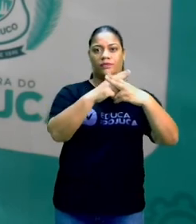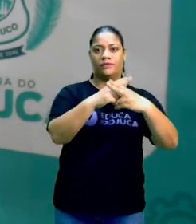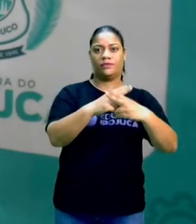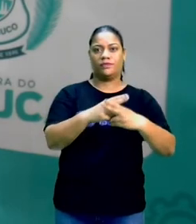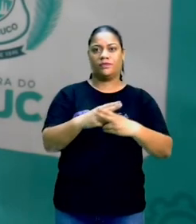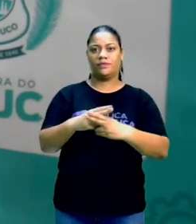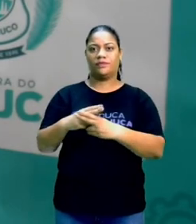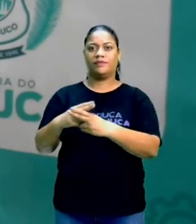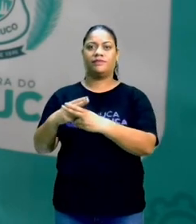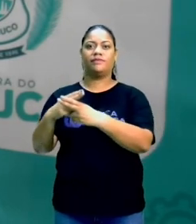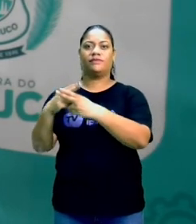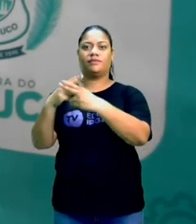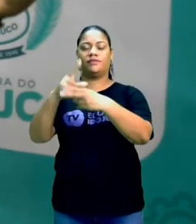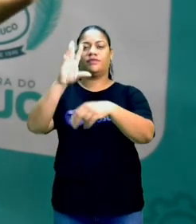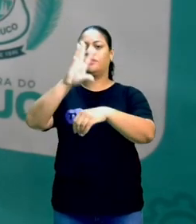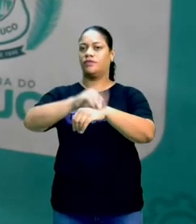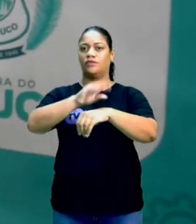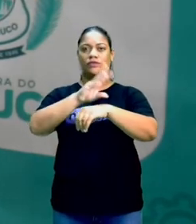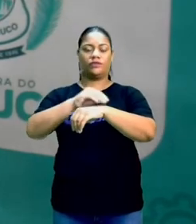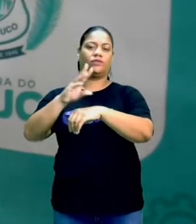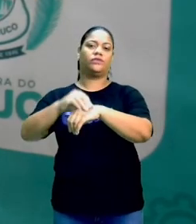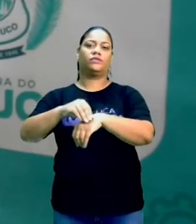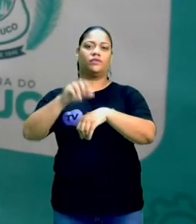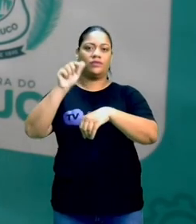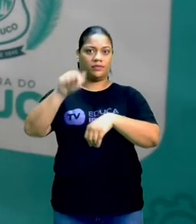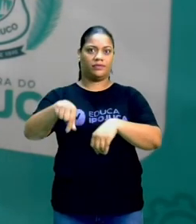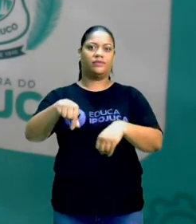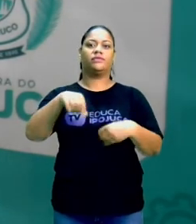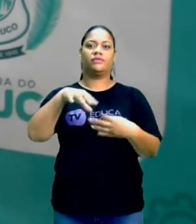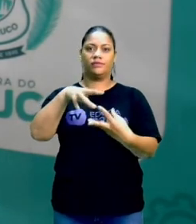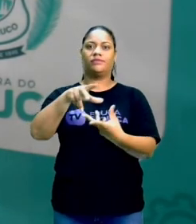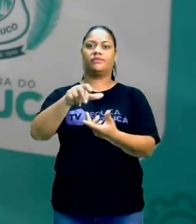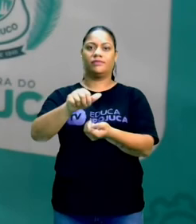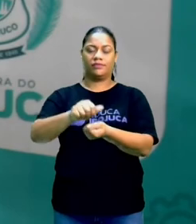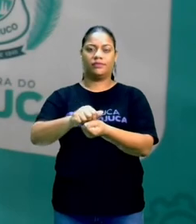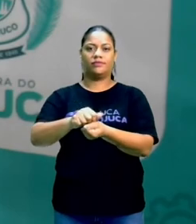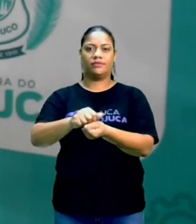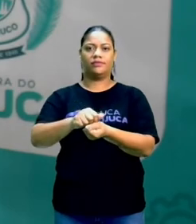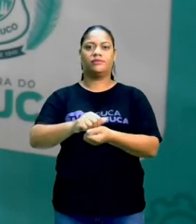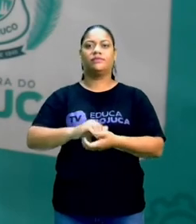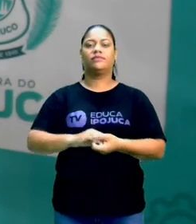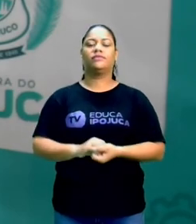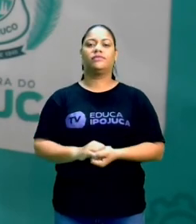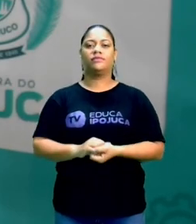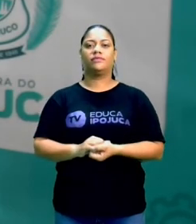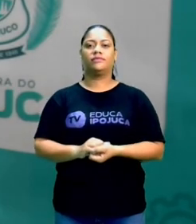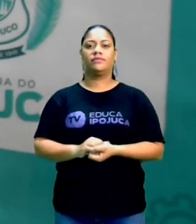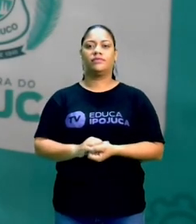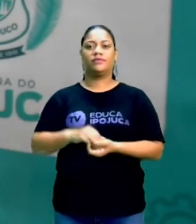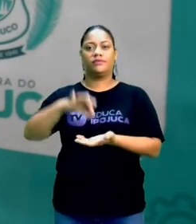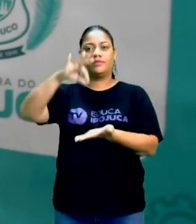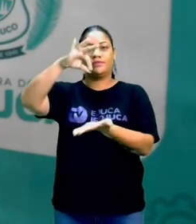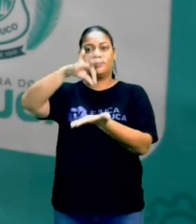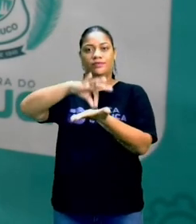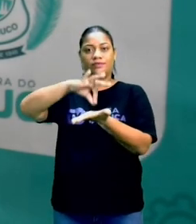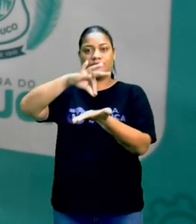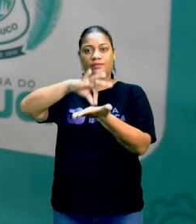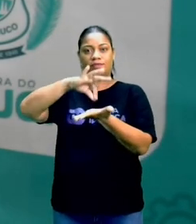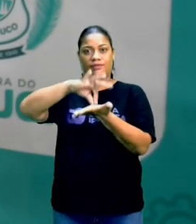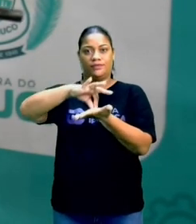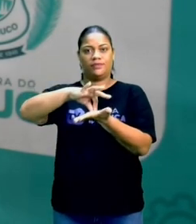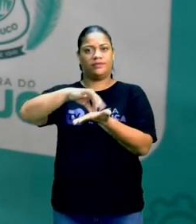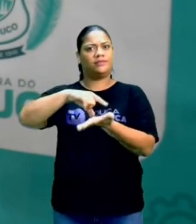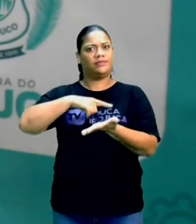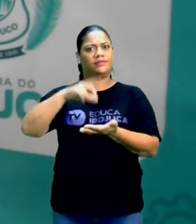Tiram fotos o tempo todo do nosso campo terrestre. E passando hoje essas informações para onde? Para esse GPS que